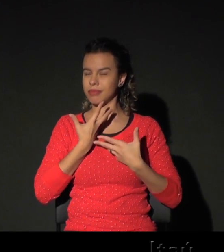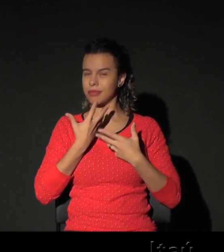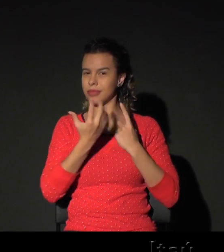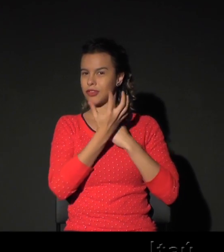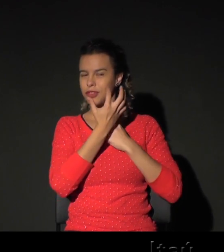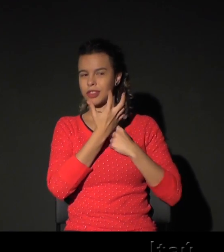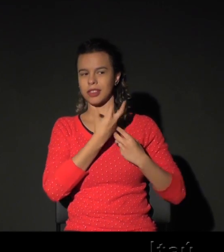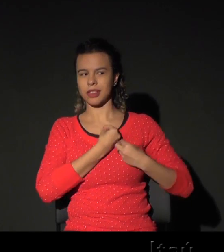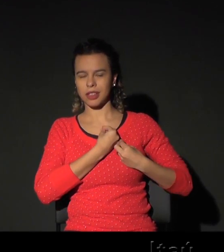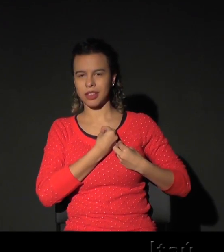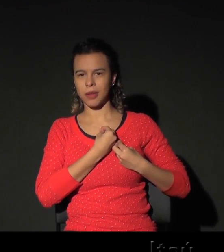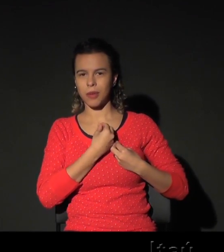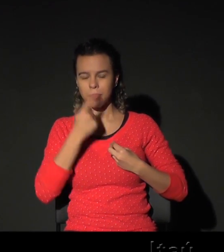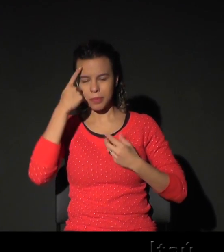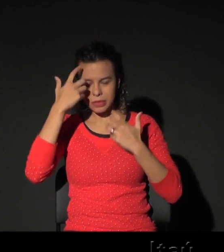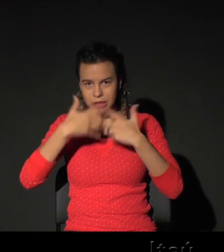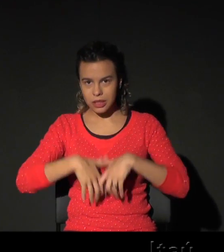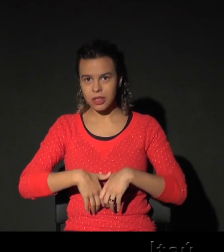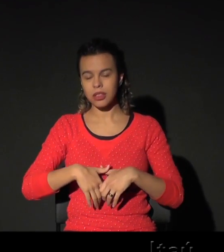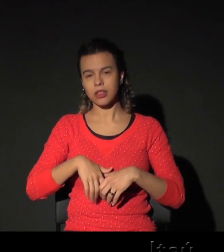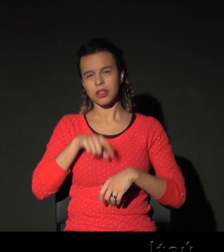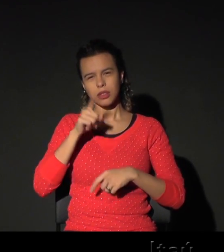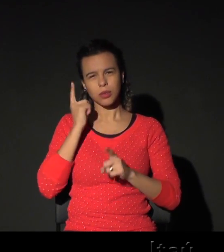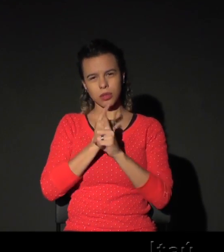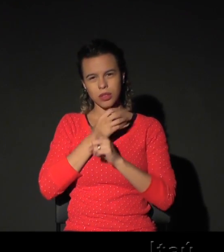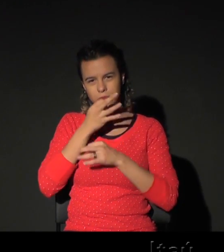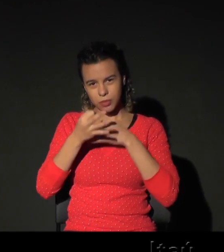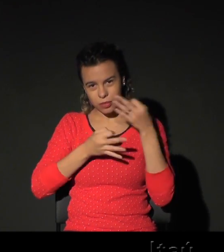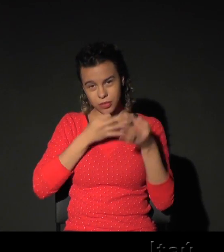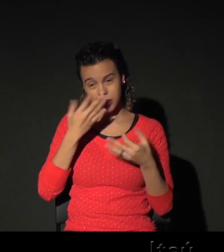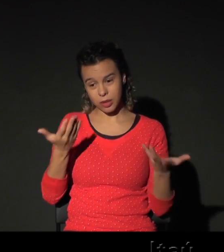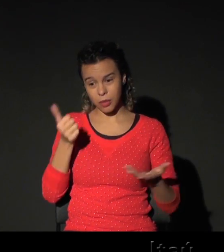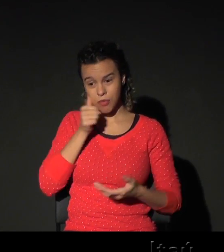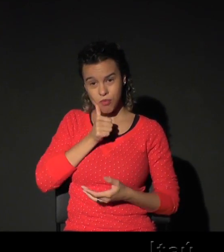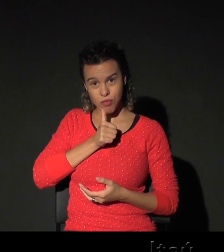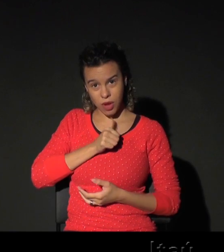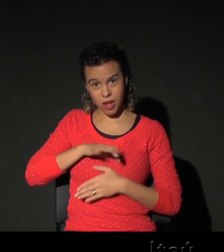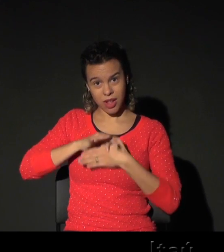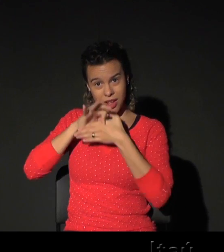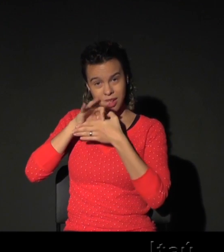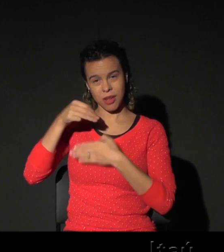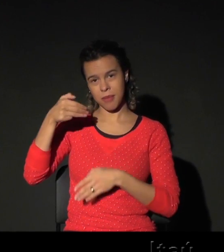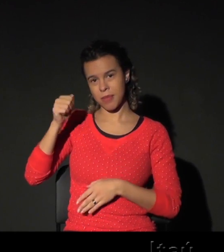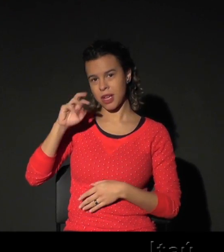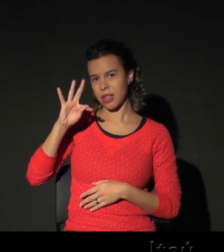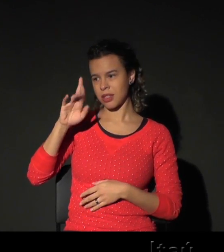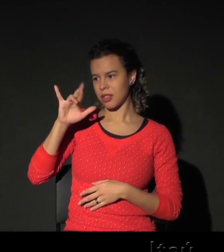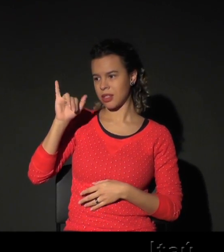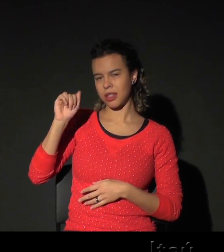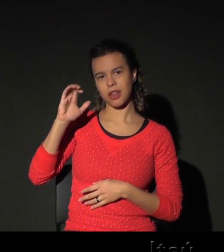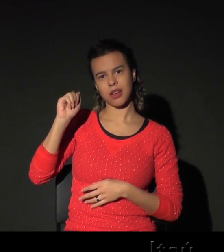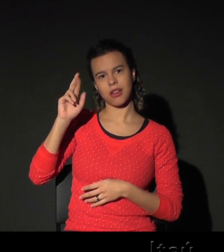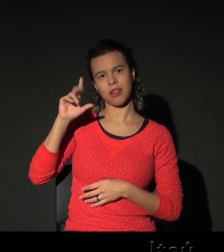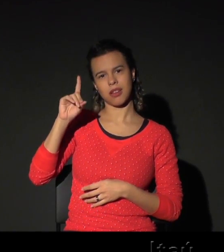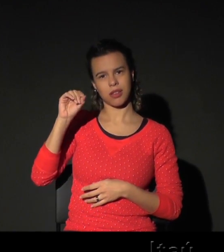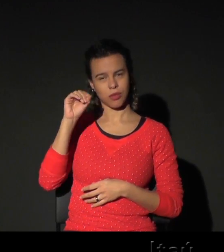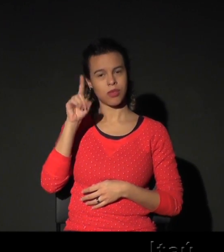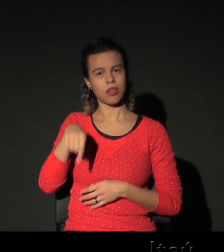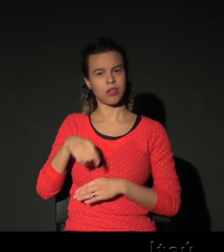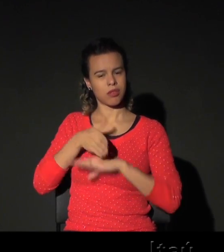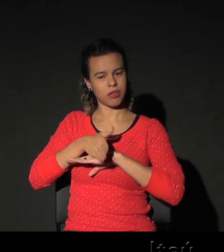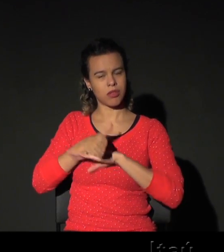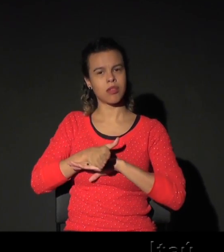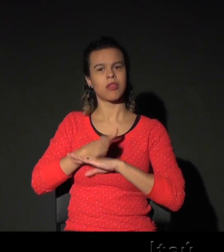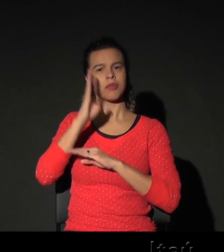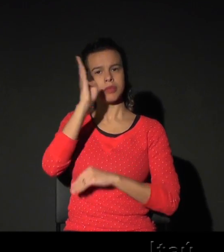traz e a gente vai encontrar essas dicções né então esse matriarcado né Eh inspirador é uma contribuição Brasileira